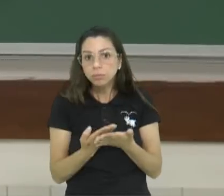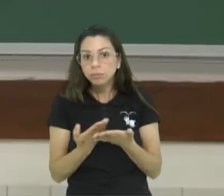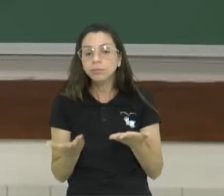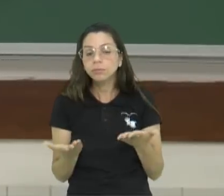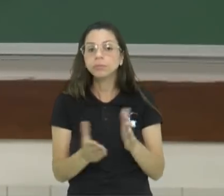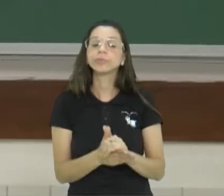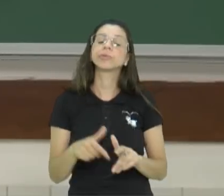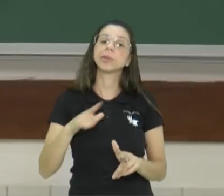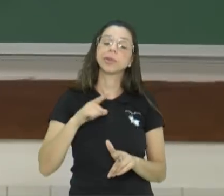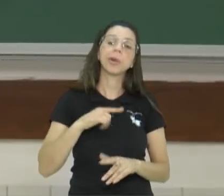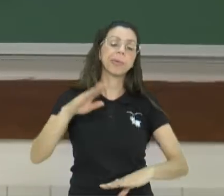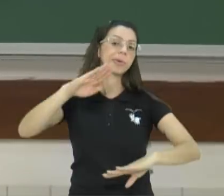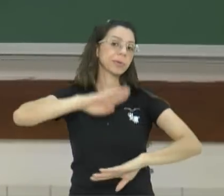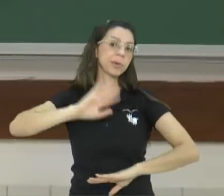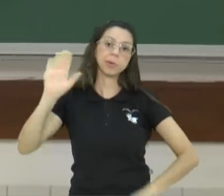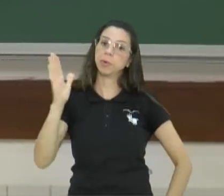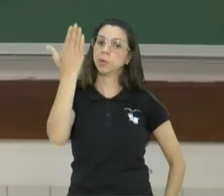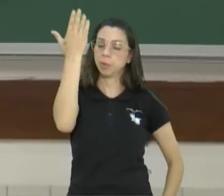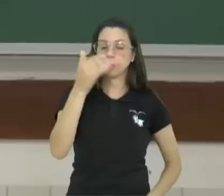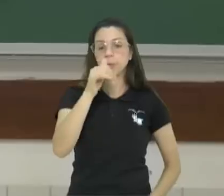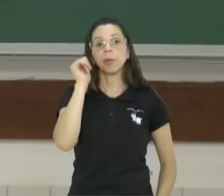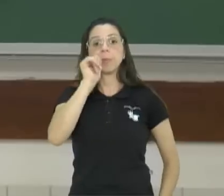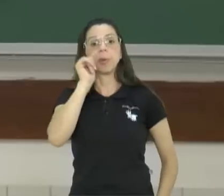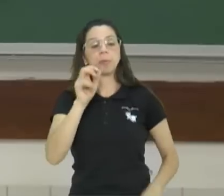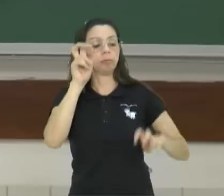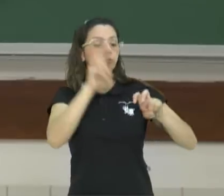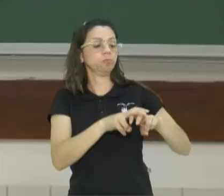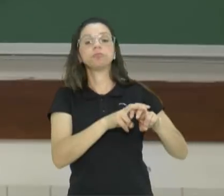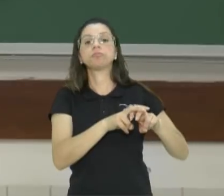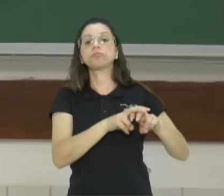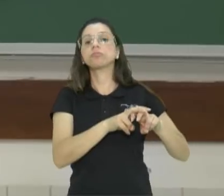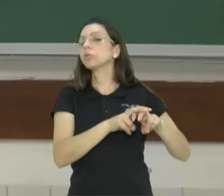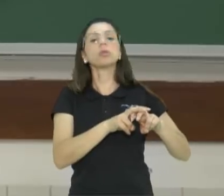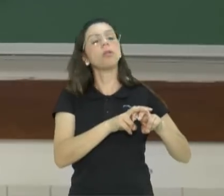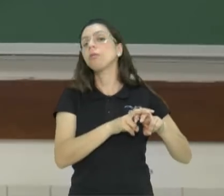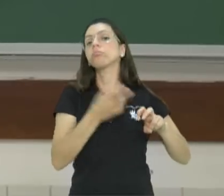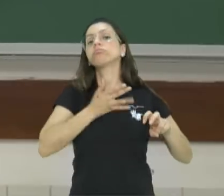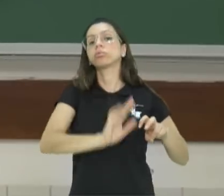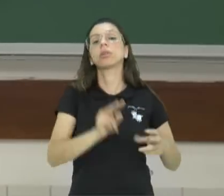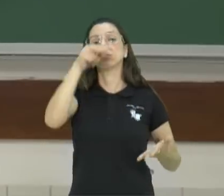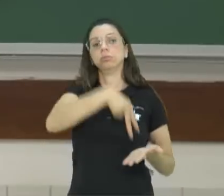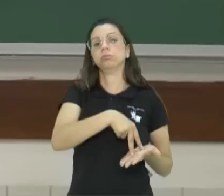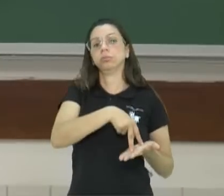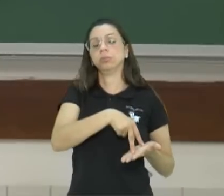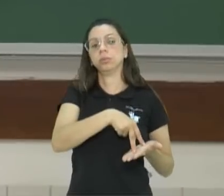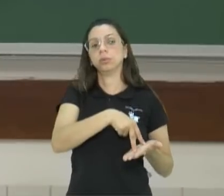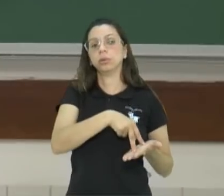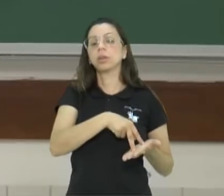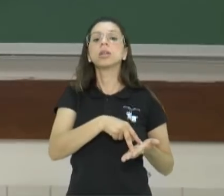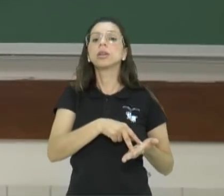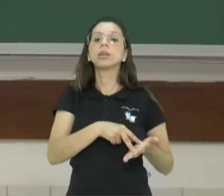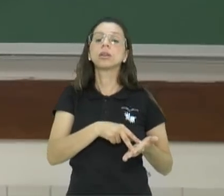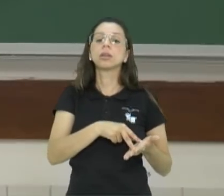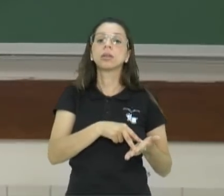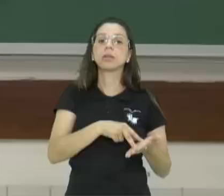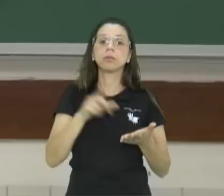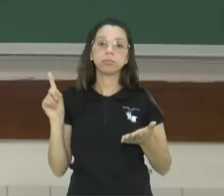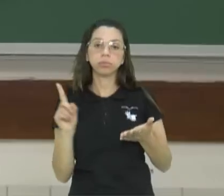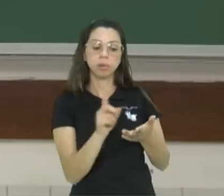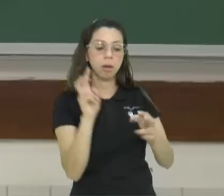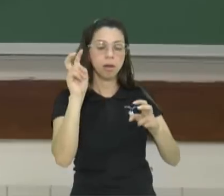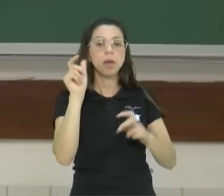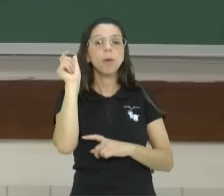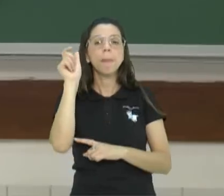aconteceu, que uma negra, ela não quis se levantar, recusou a levantar-se e dar o local para um